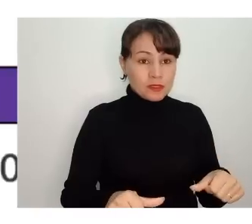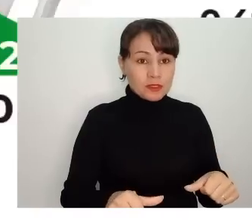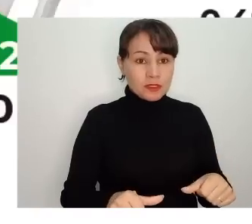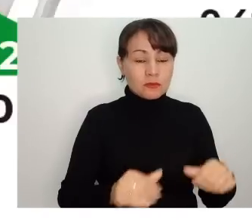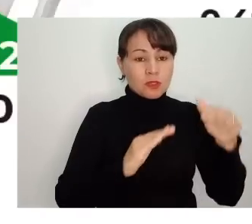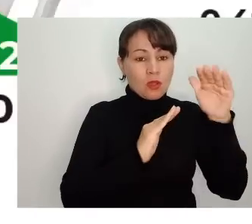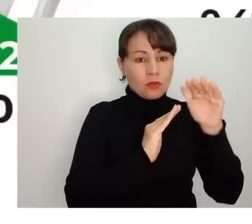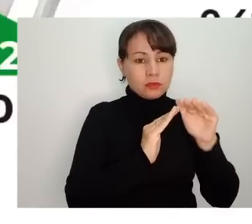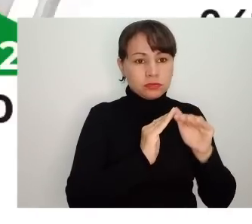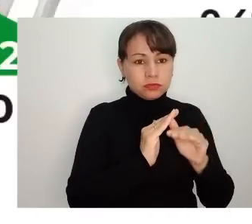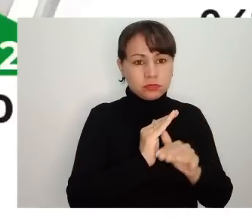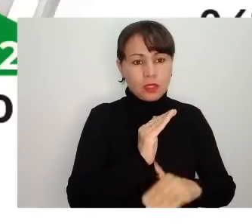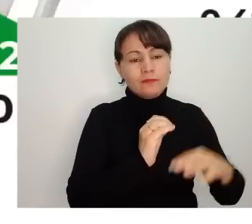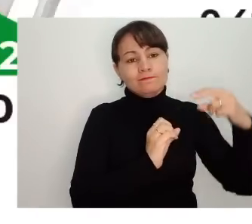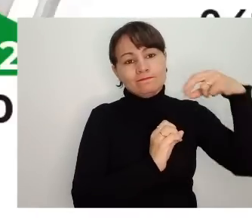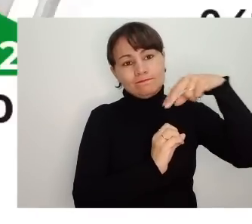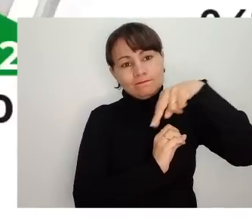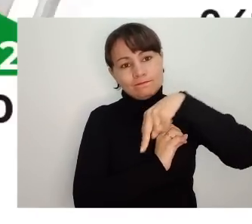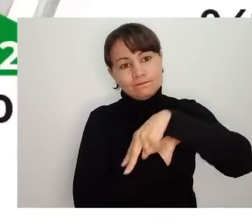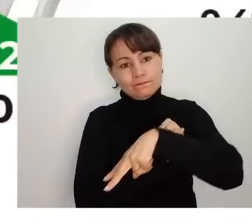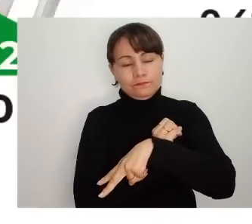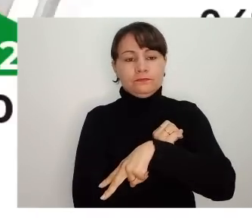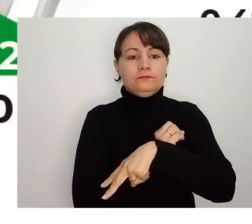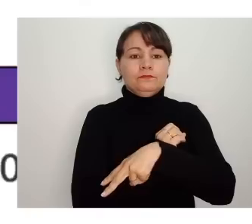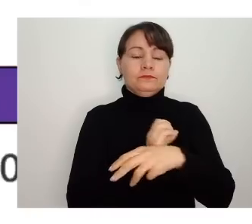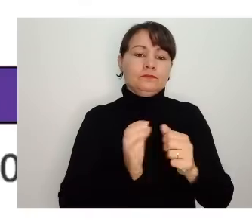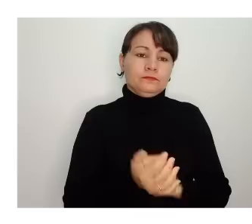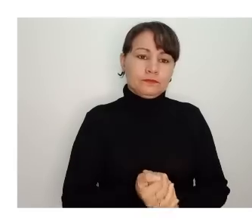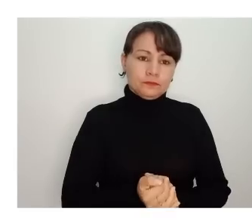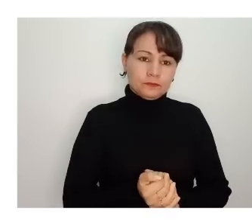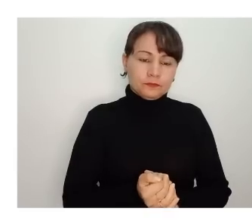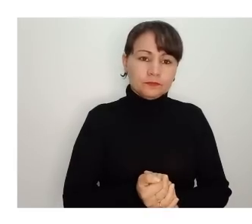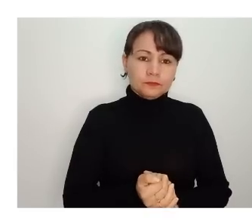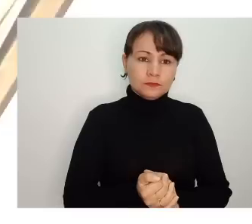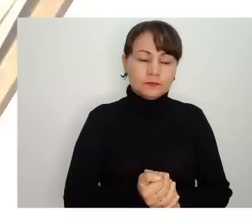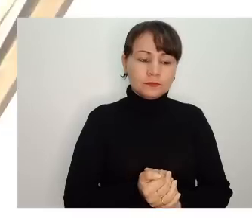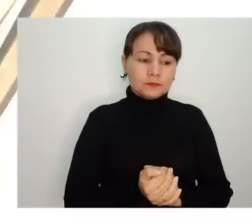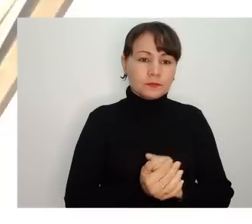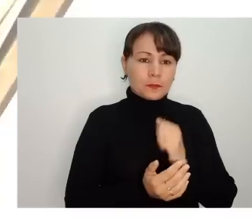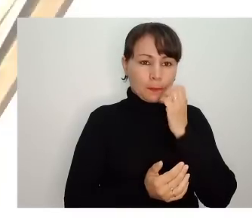estamos descendo degraus.